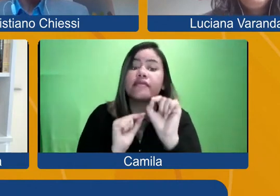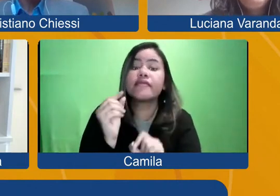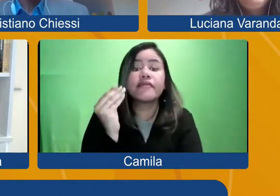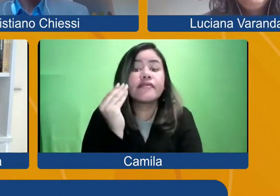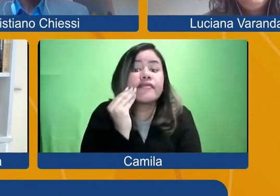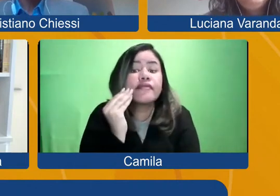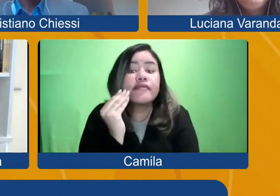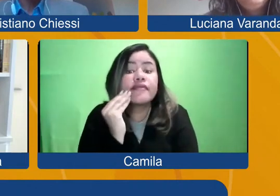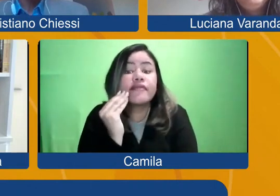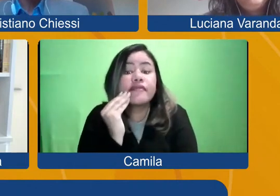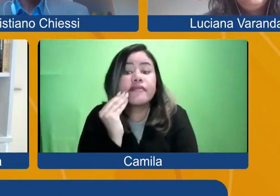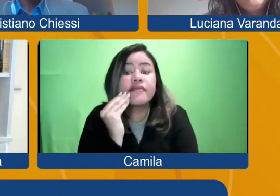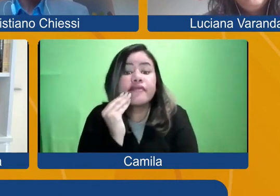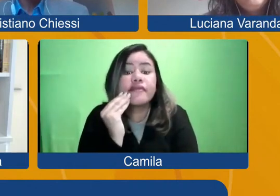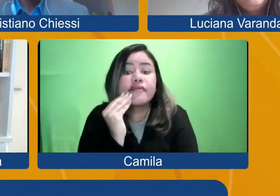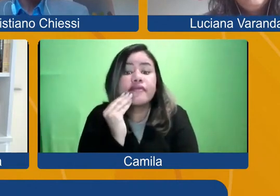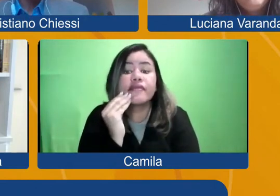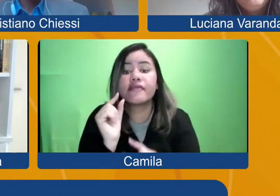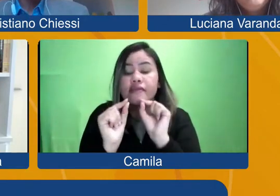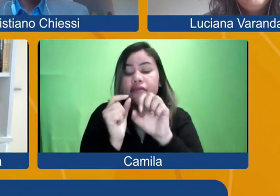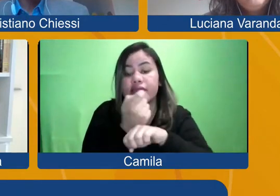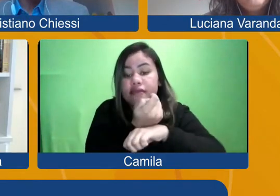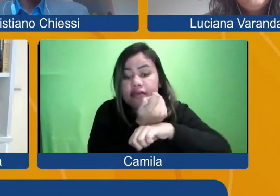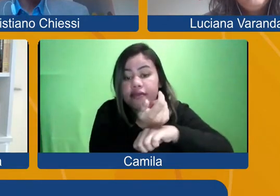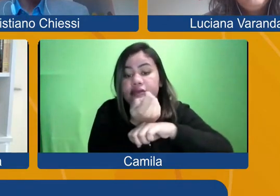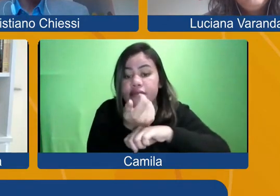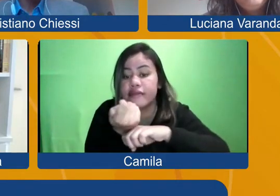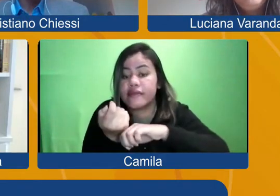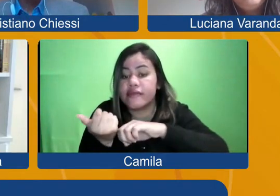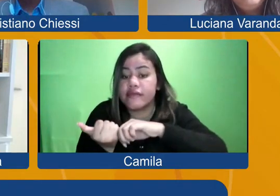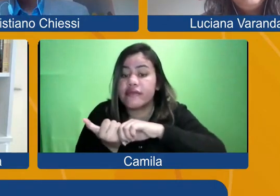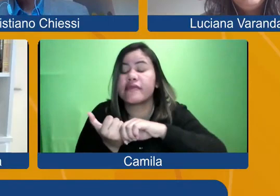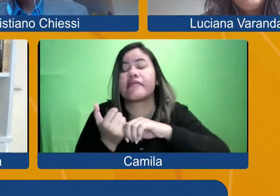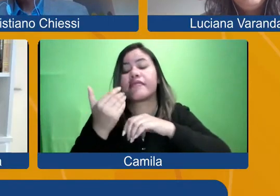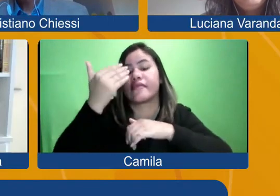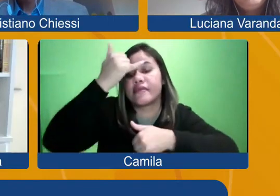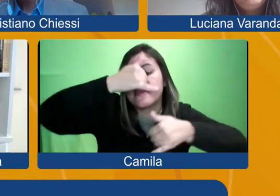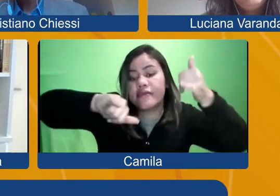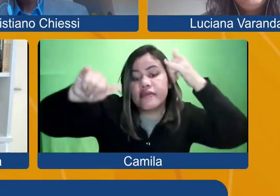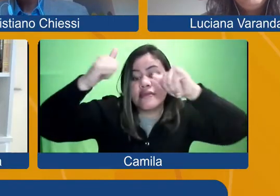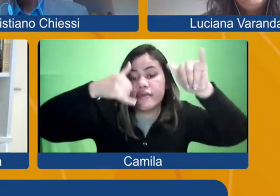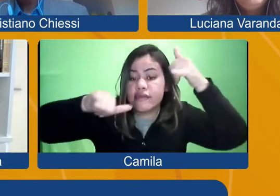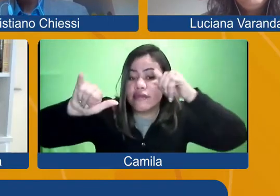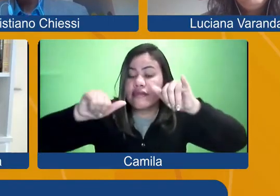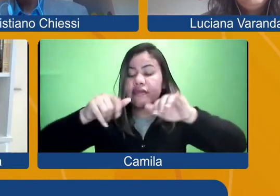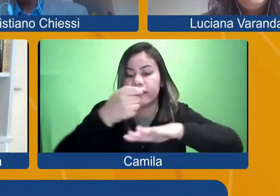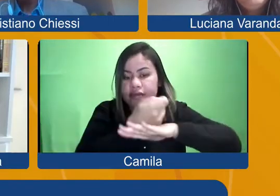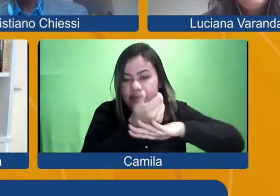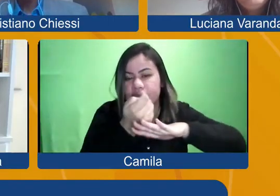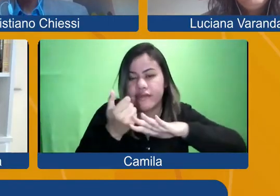realmente combater fake news, mostrar com dados, né, científicos